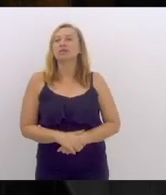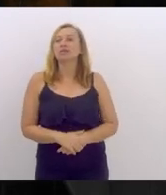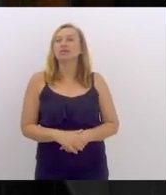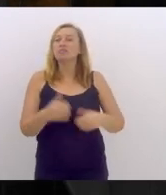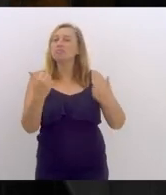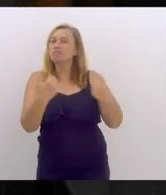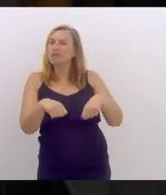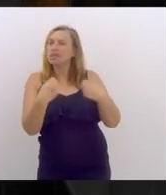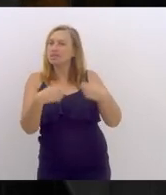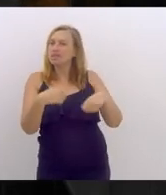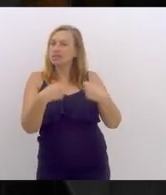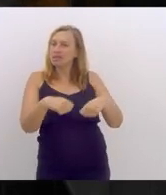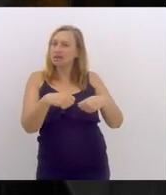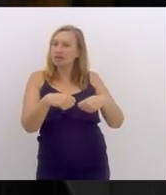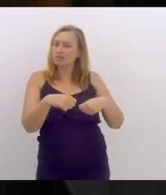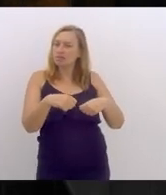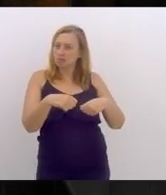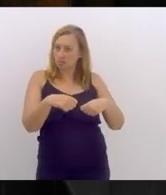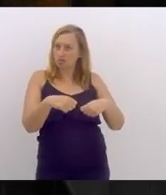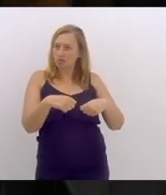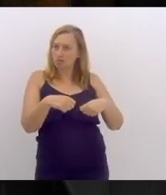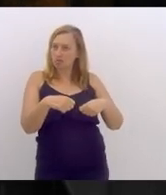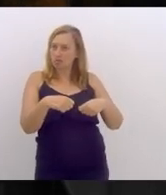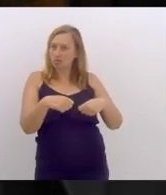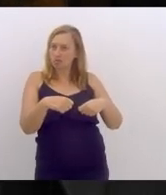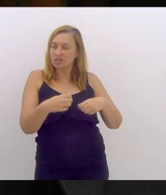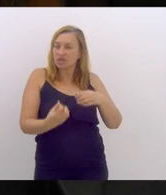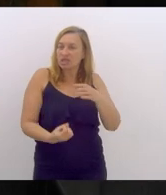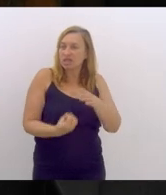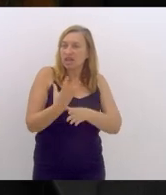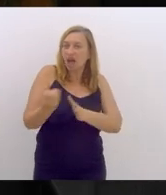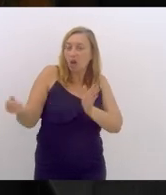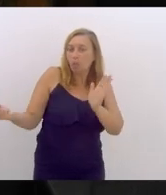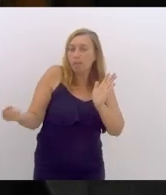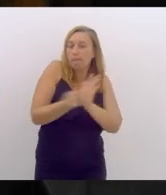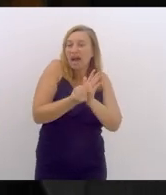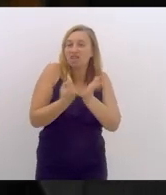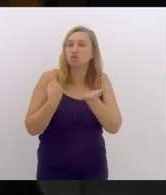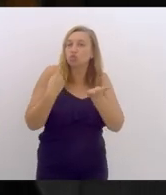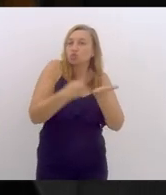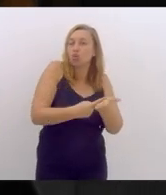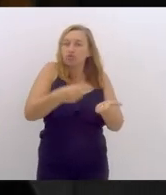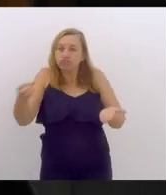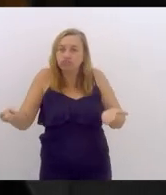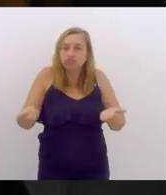reconstruir um novo pacto social